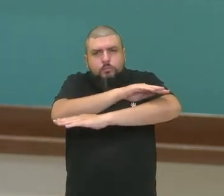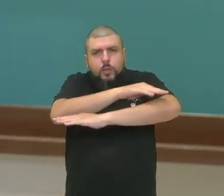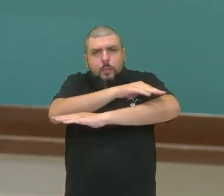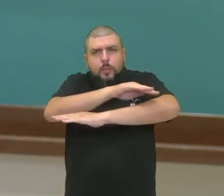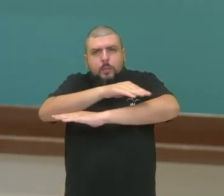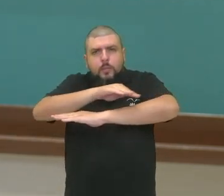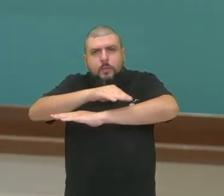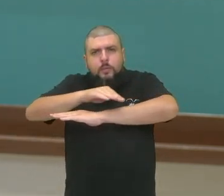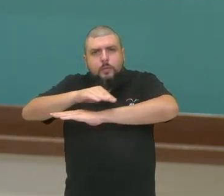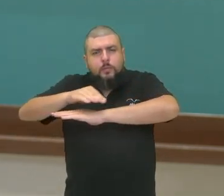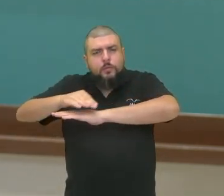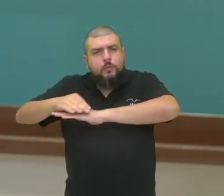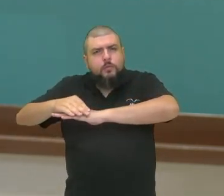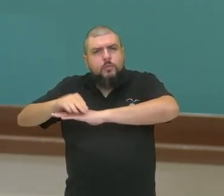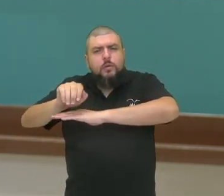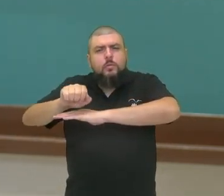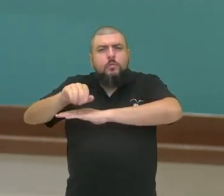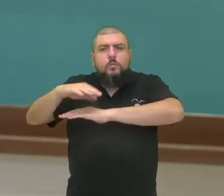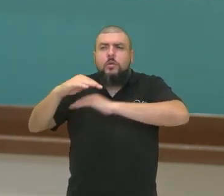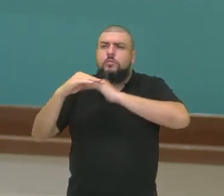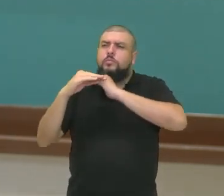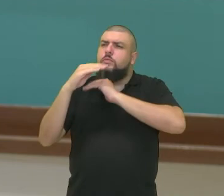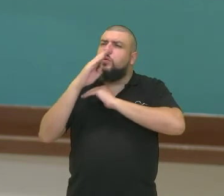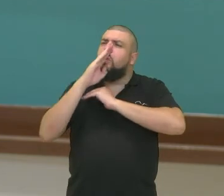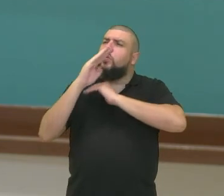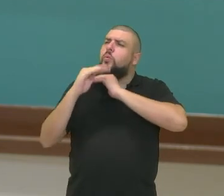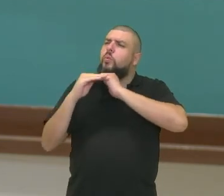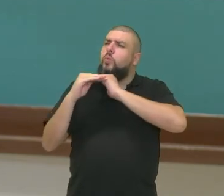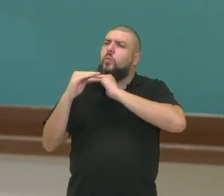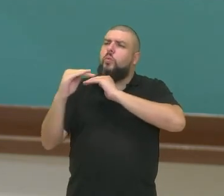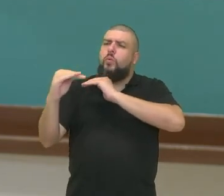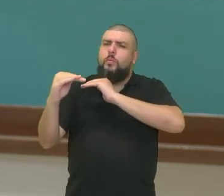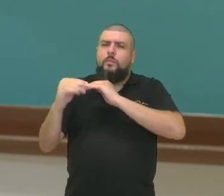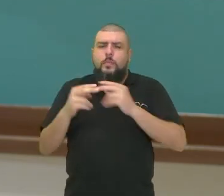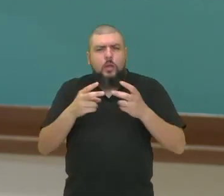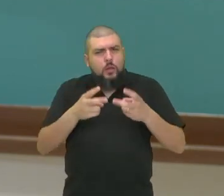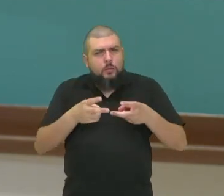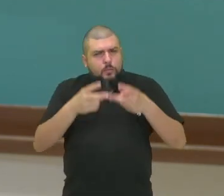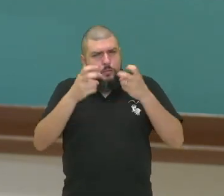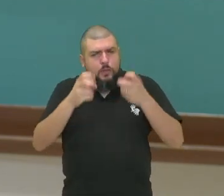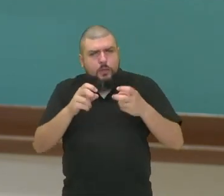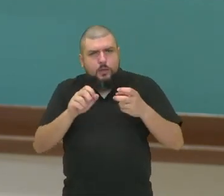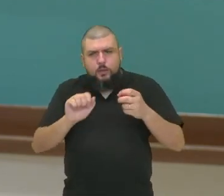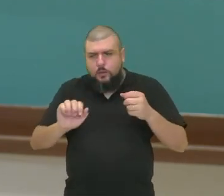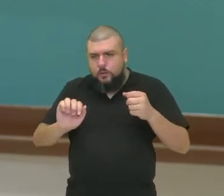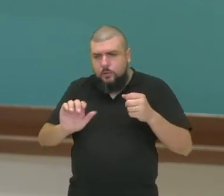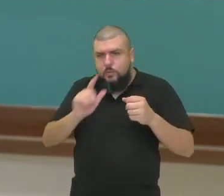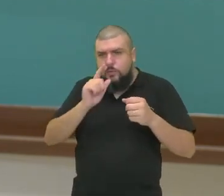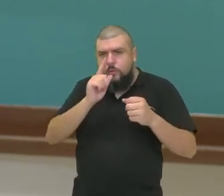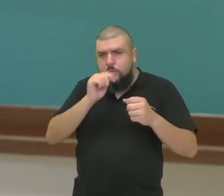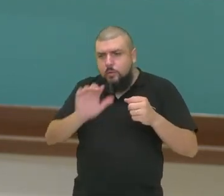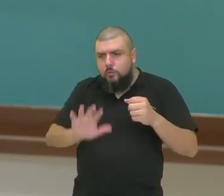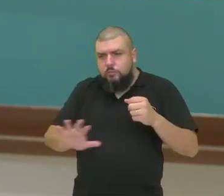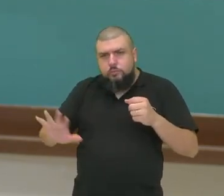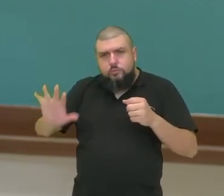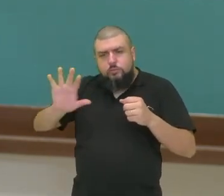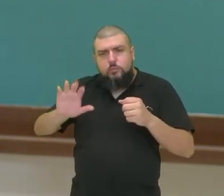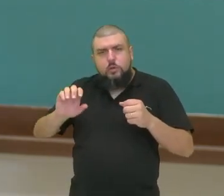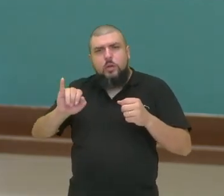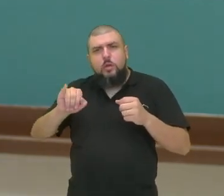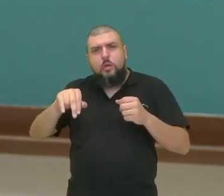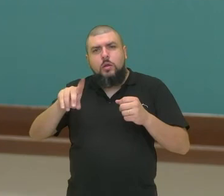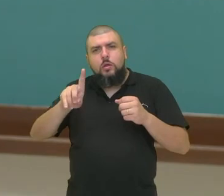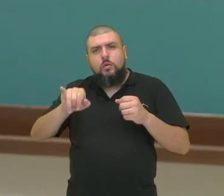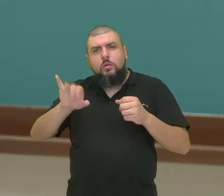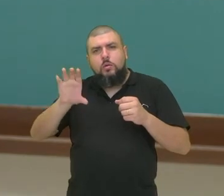relativamente planos, né? Repare que, por exemplo, na região do Oceano Índico, né, temos toda essa planície aqui oriental.